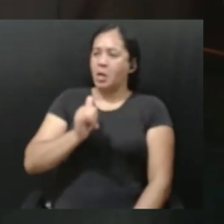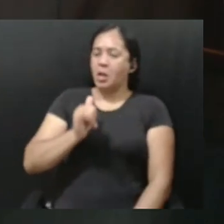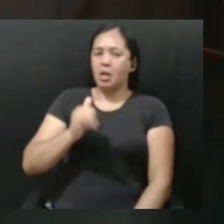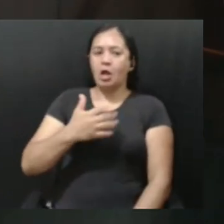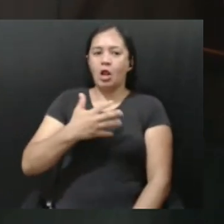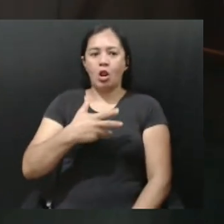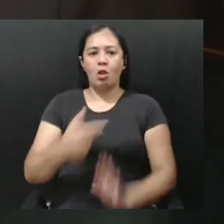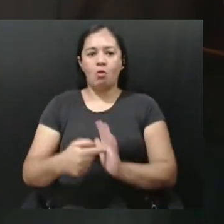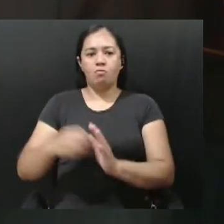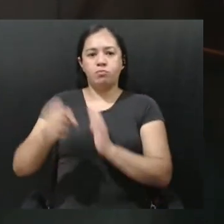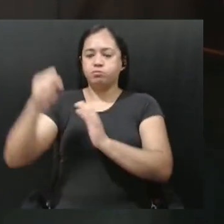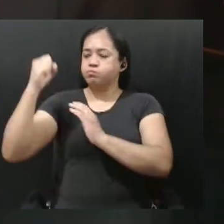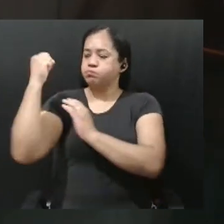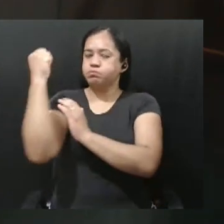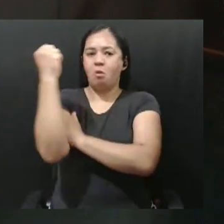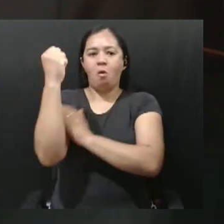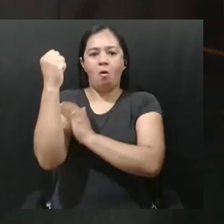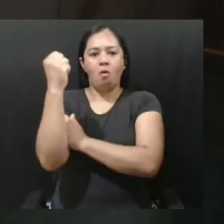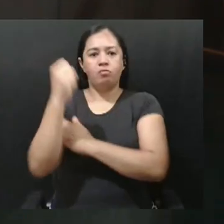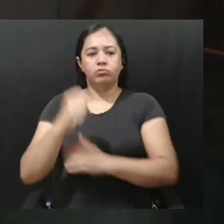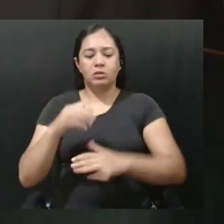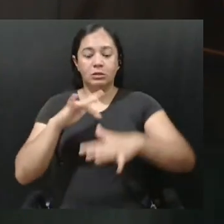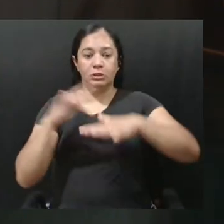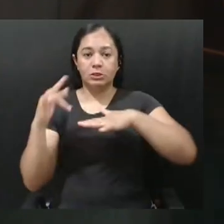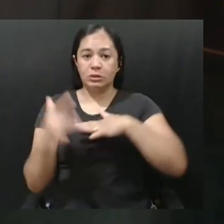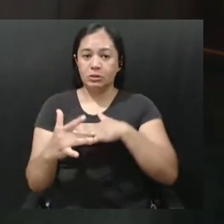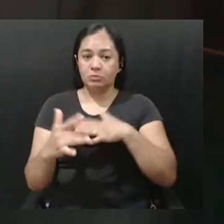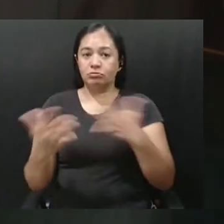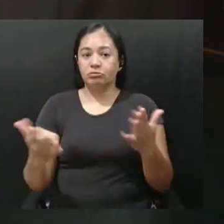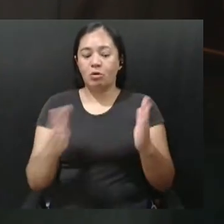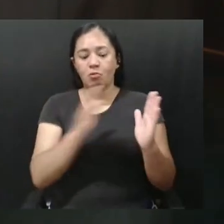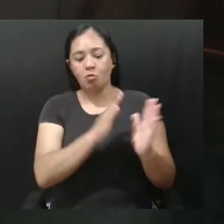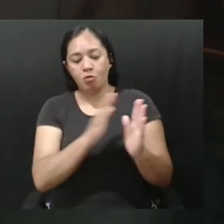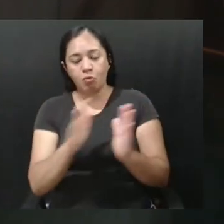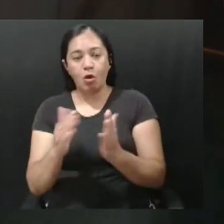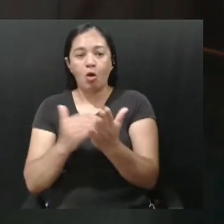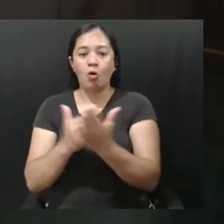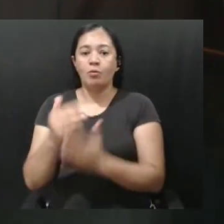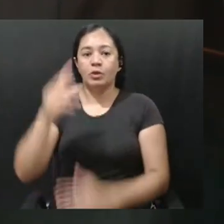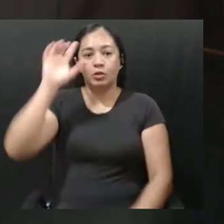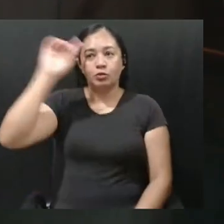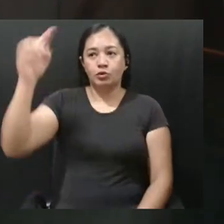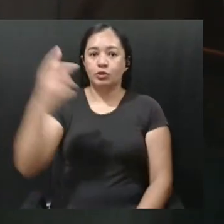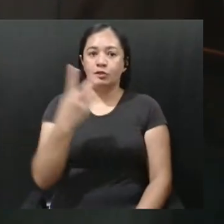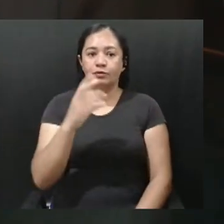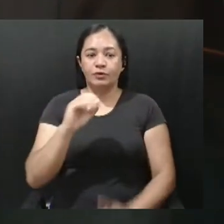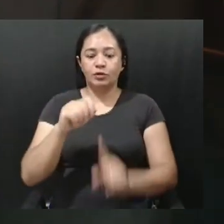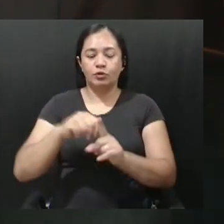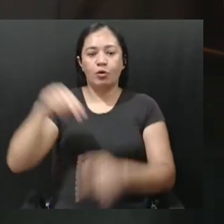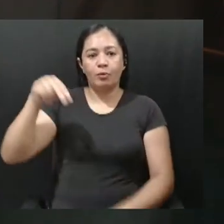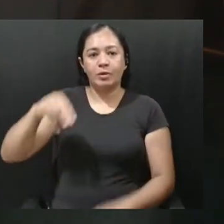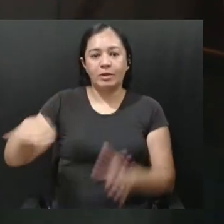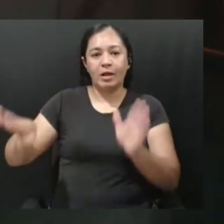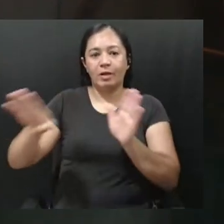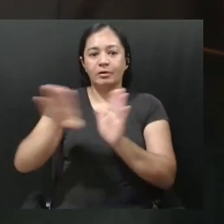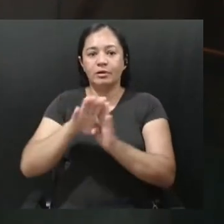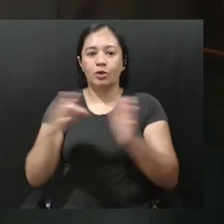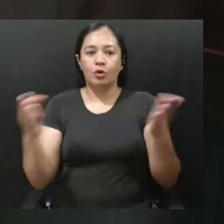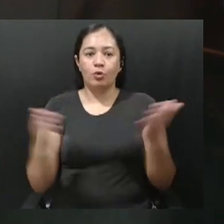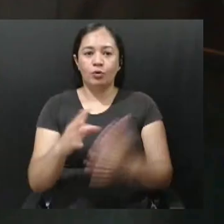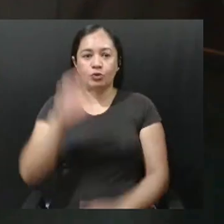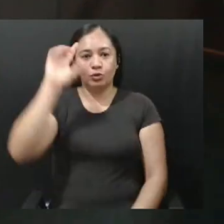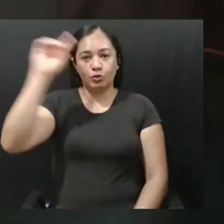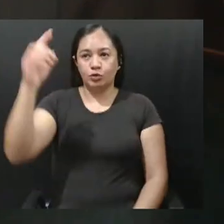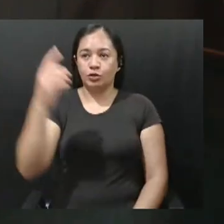redes sociais. Em Campinas, a programação começou no dia 20 de novembro e segue até hoje, dia 10 de dezembro, sob coordenação